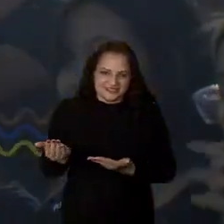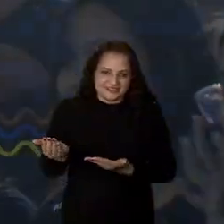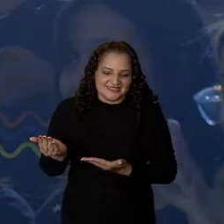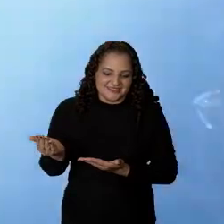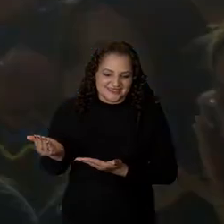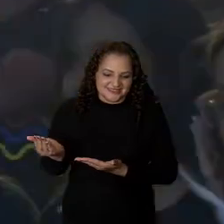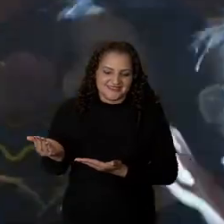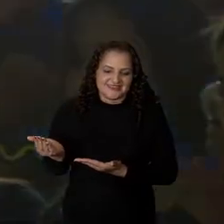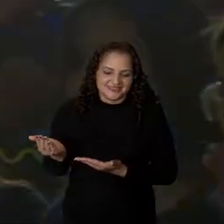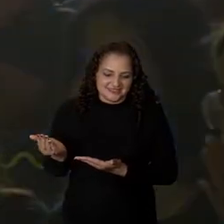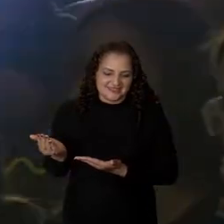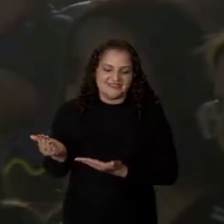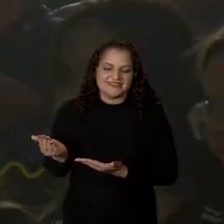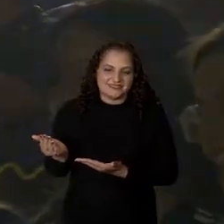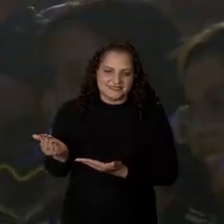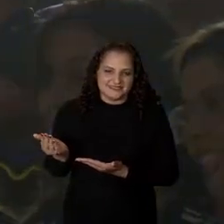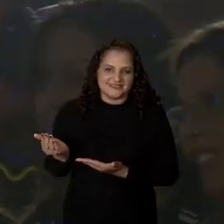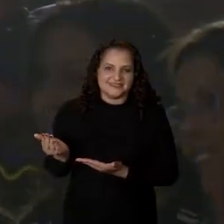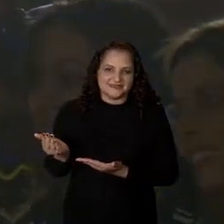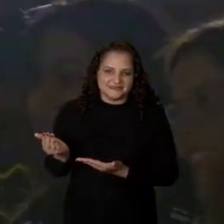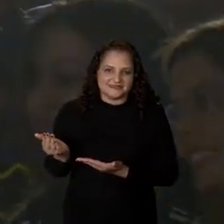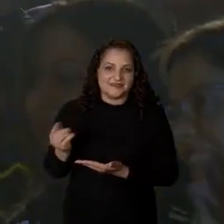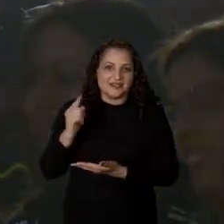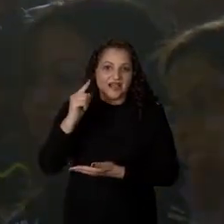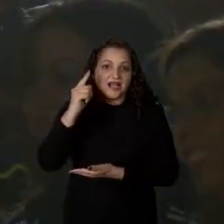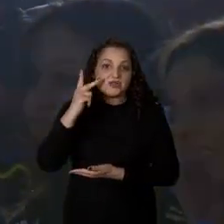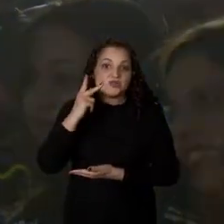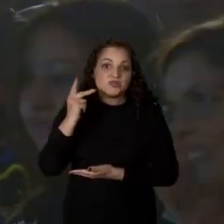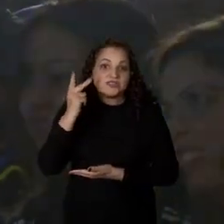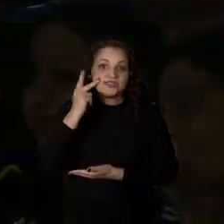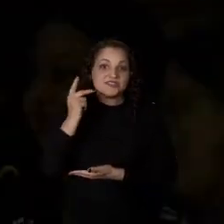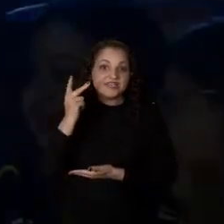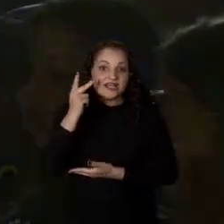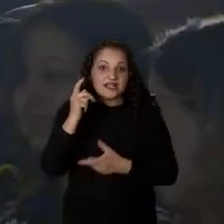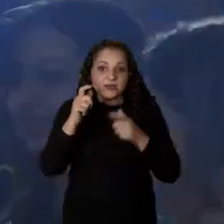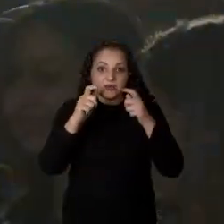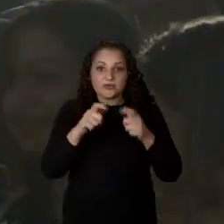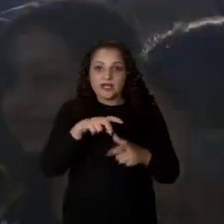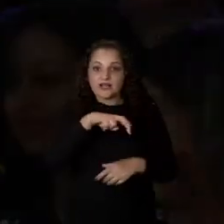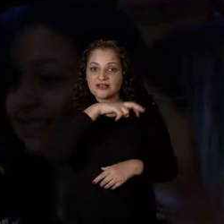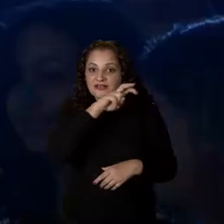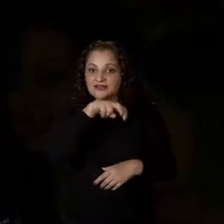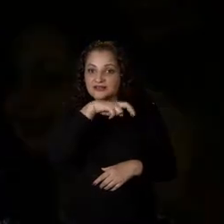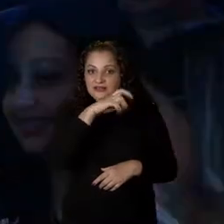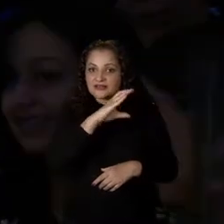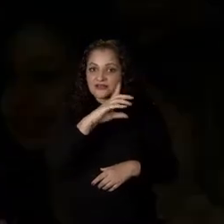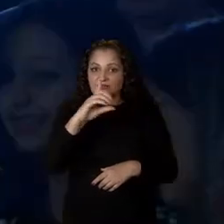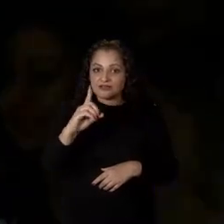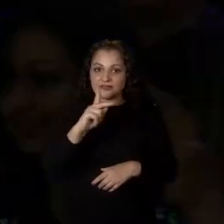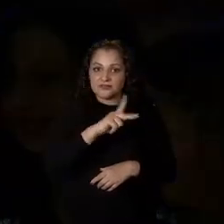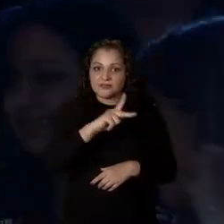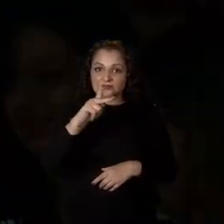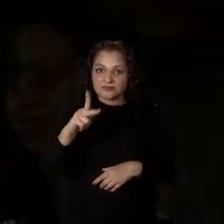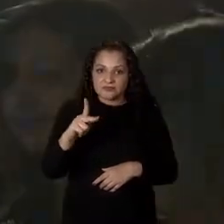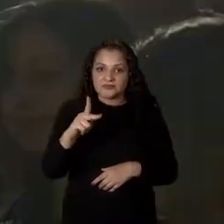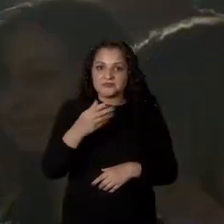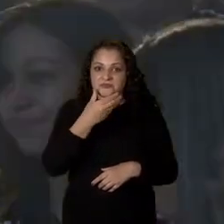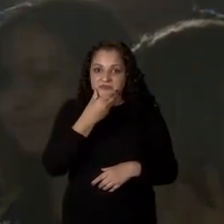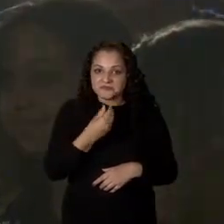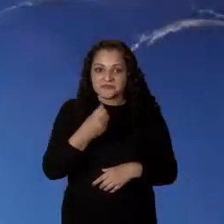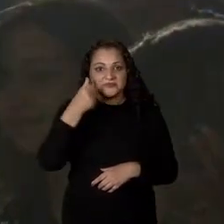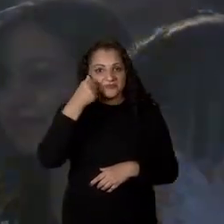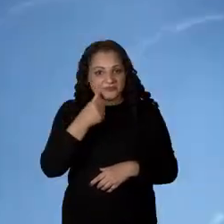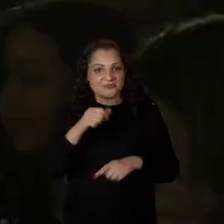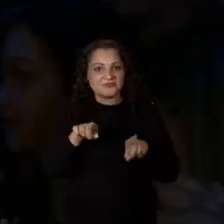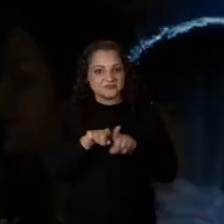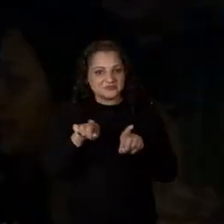de Cascavel, no Ceará, coordenados pela professora Eloína Capistrano e pelo professor